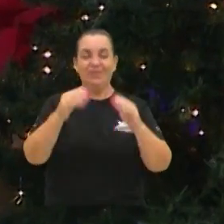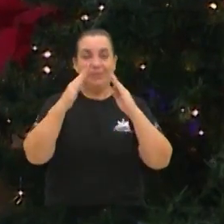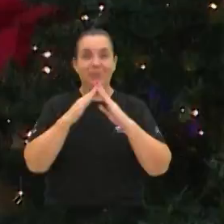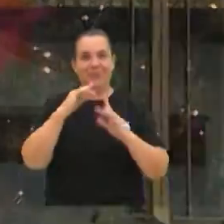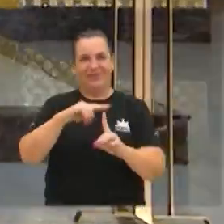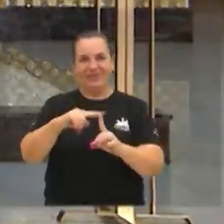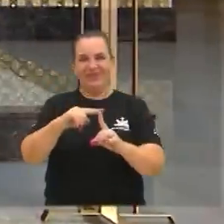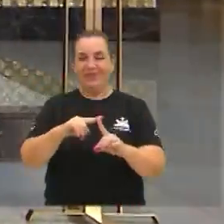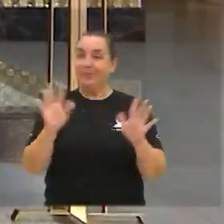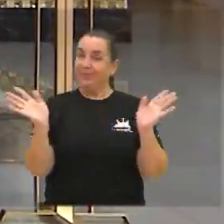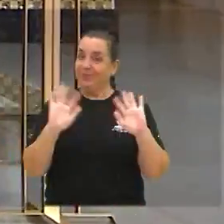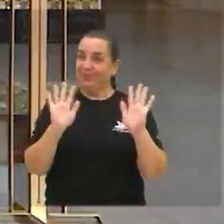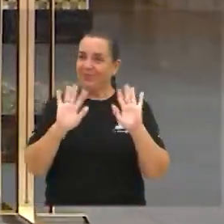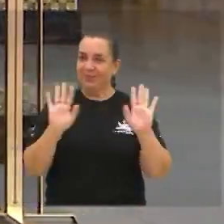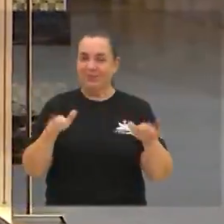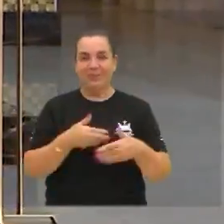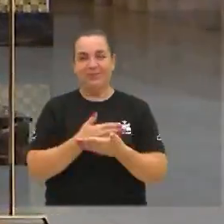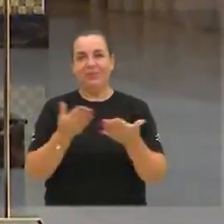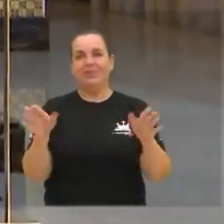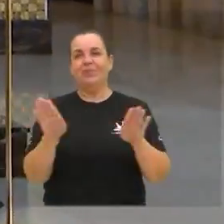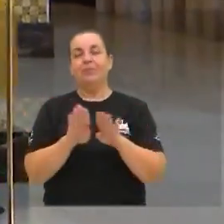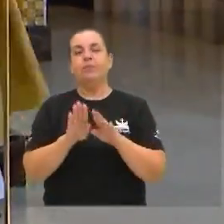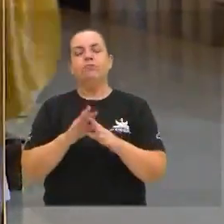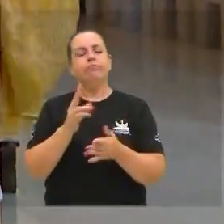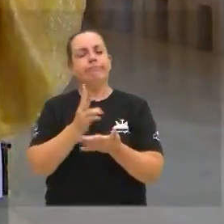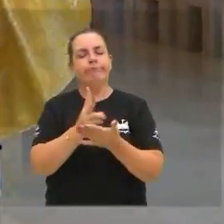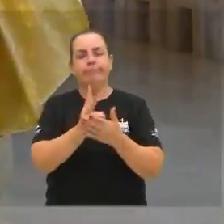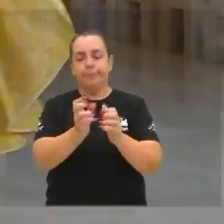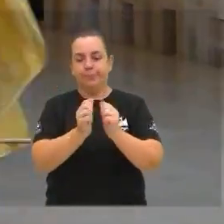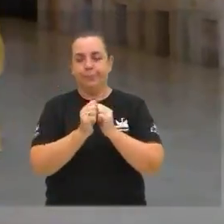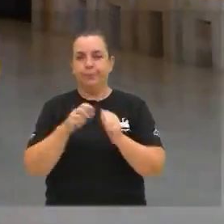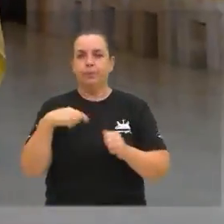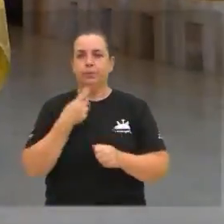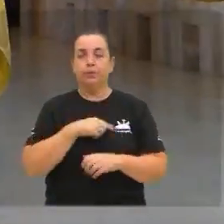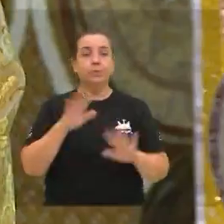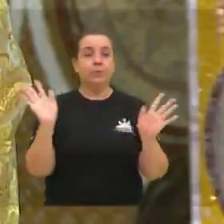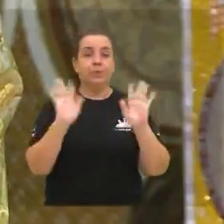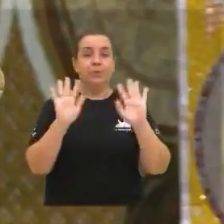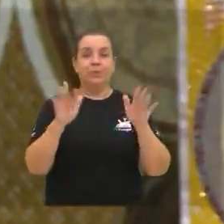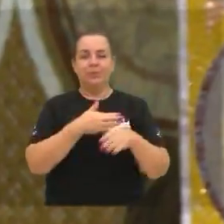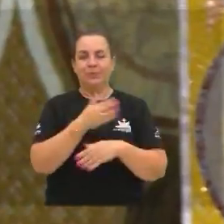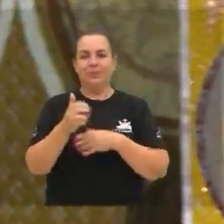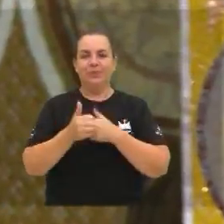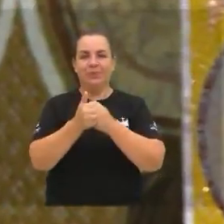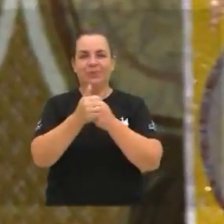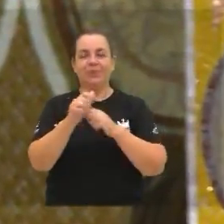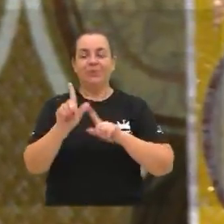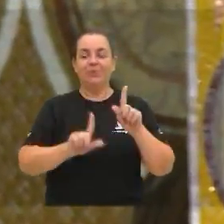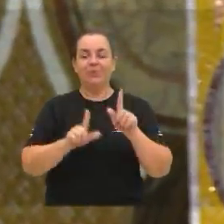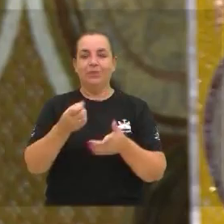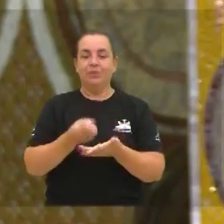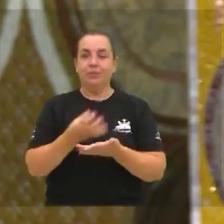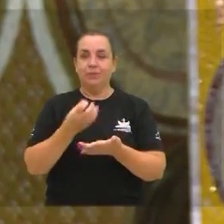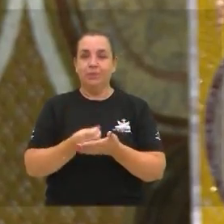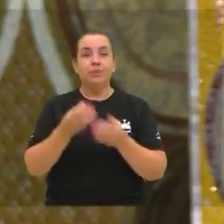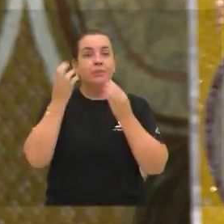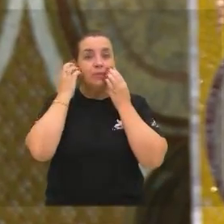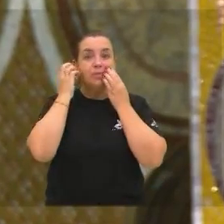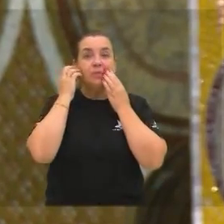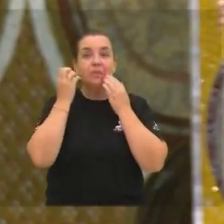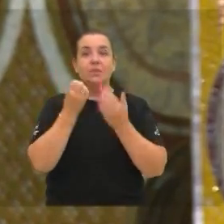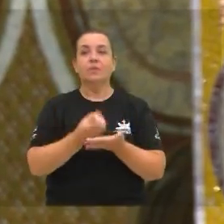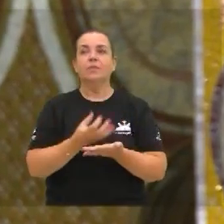igreja. Saúdo aqueles que estão aqui, saúdo a você que nos acompanha pela TV Evangelizar,